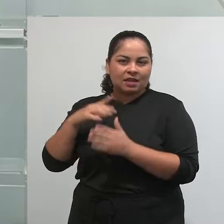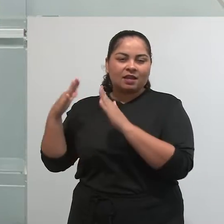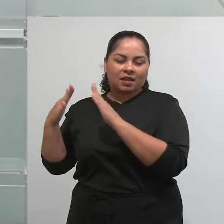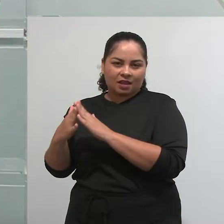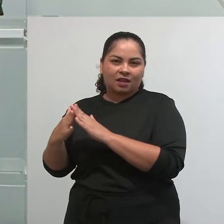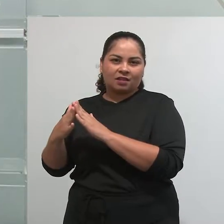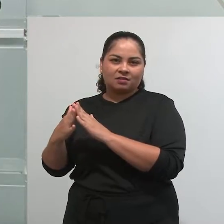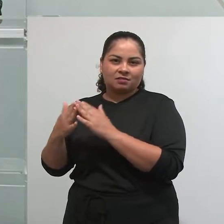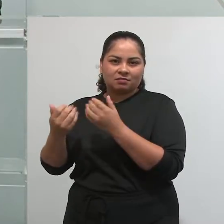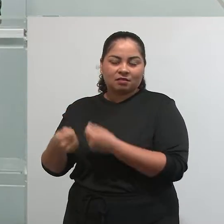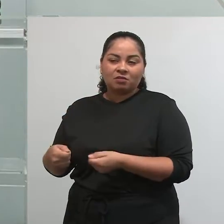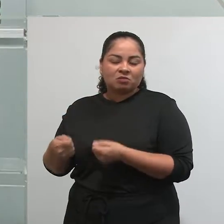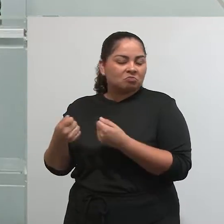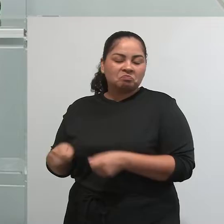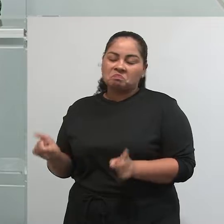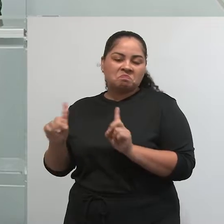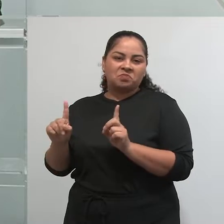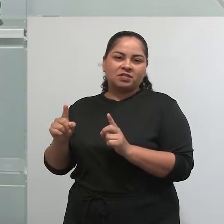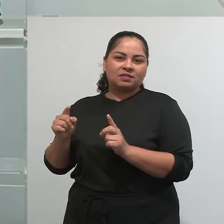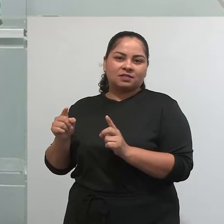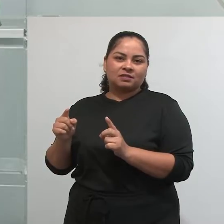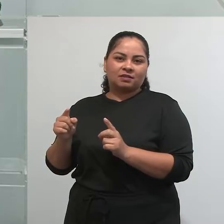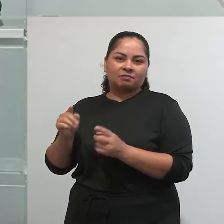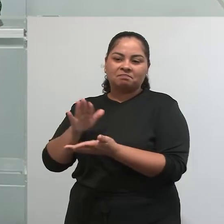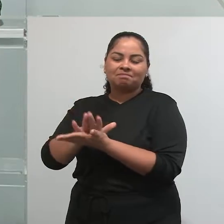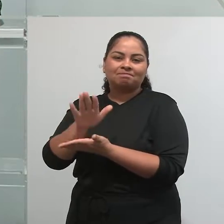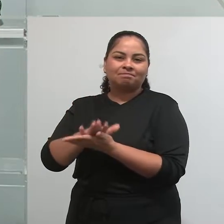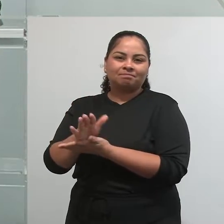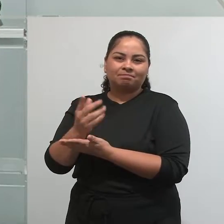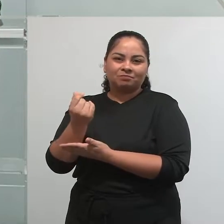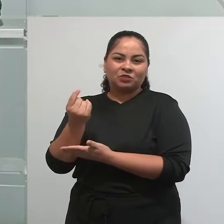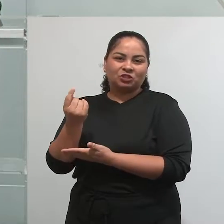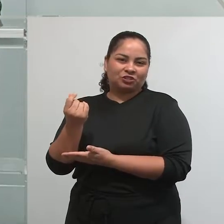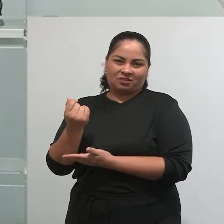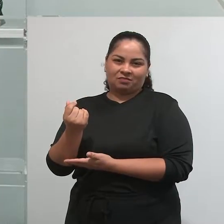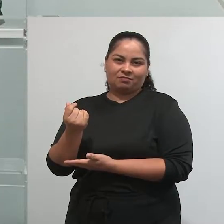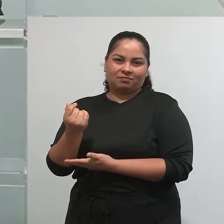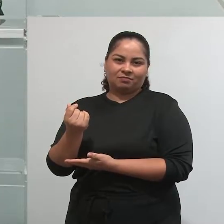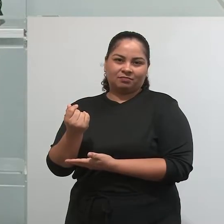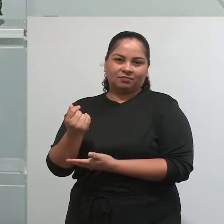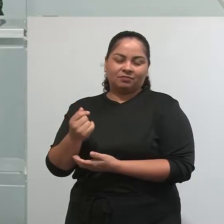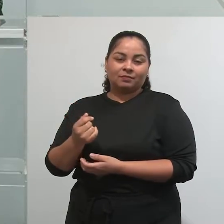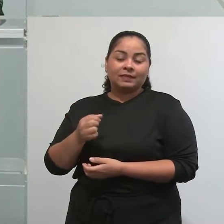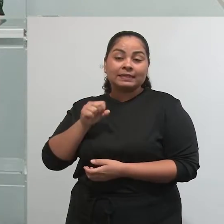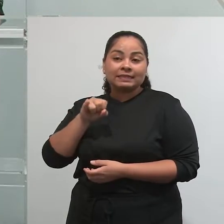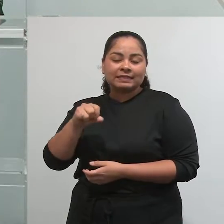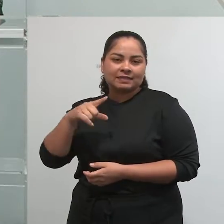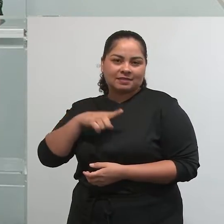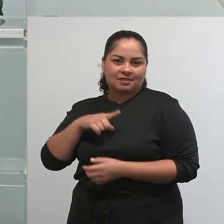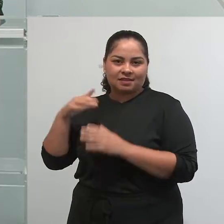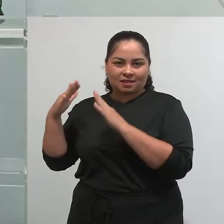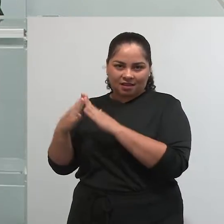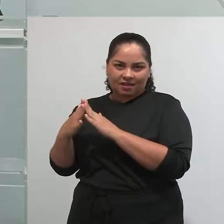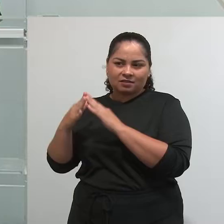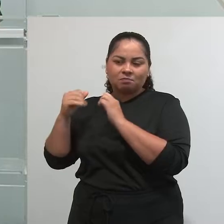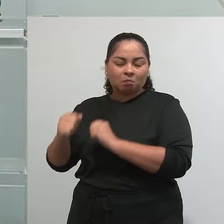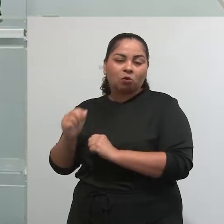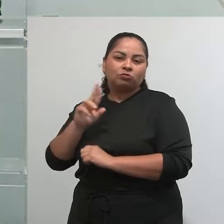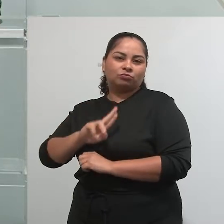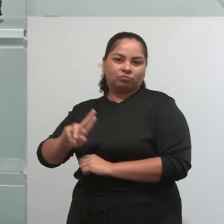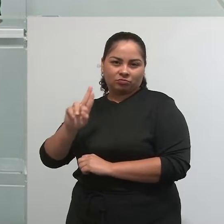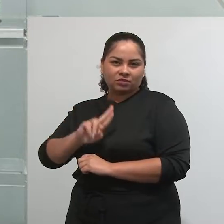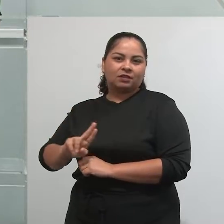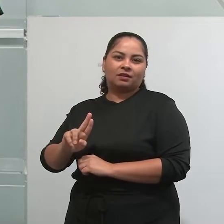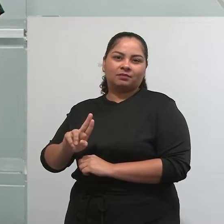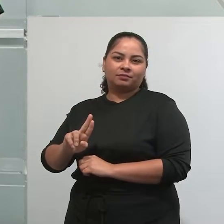não vai ter que agregar valor financeiro a eles. Óbvio que, de alguma forma, esses recursos que você